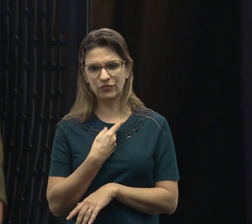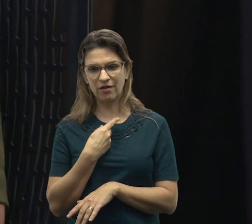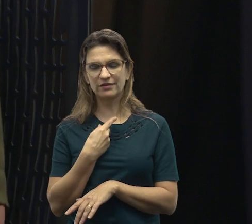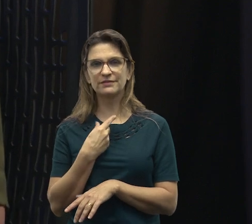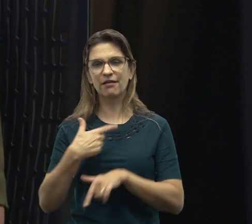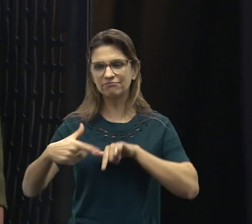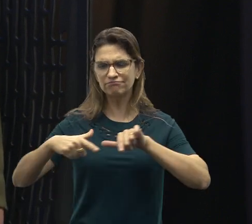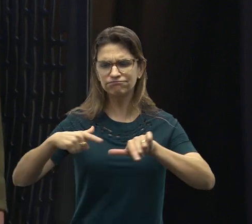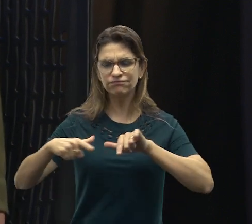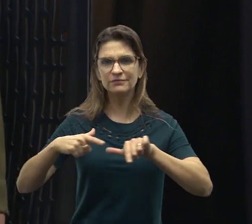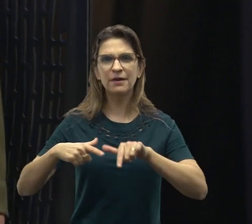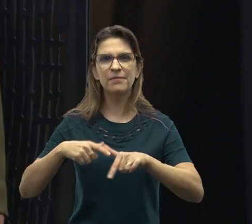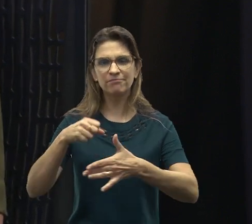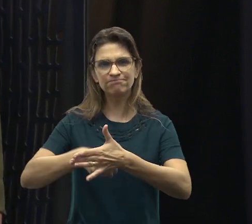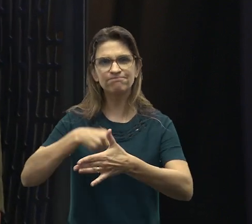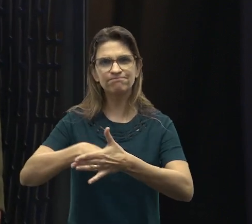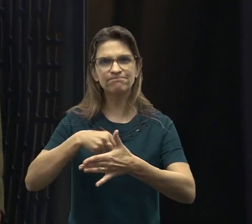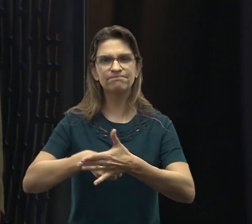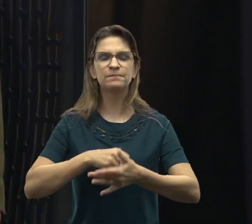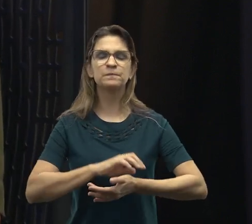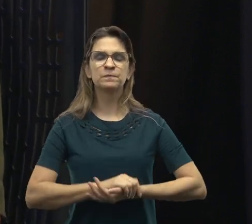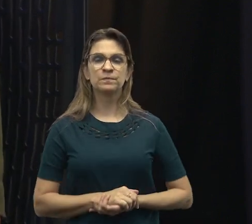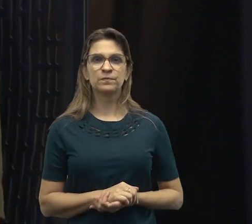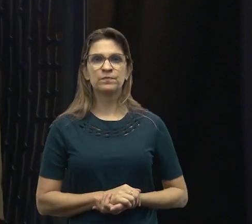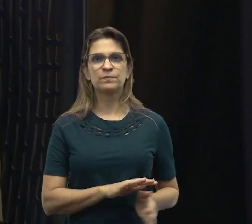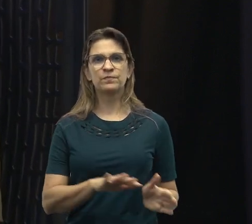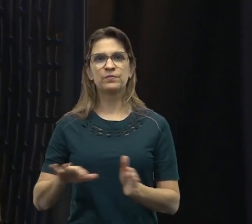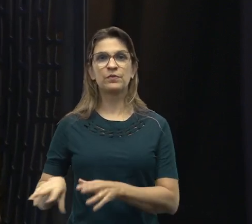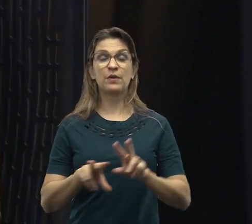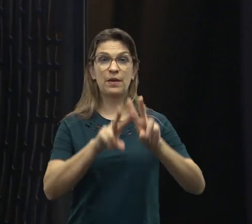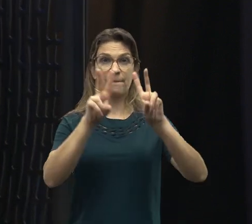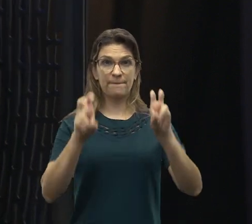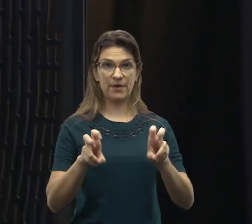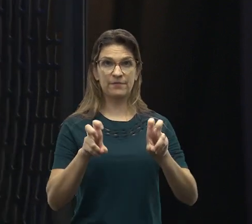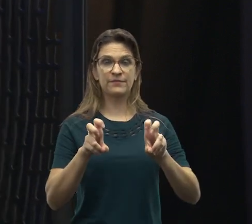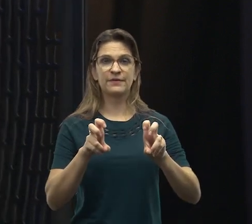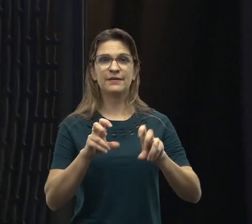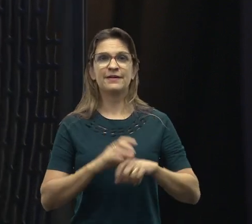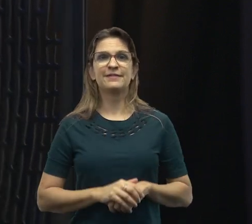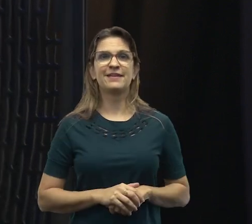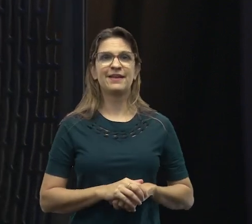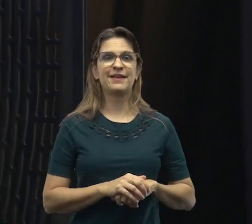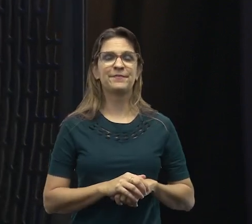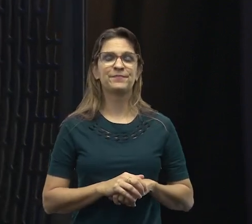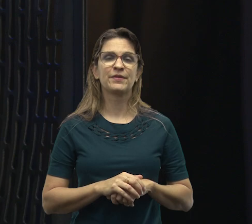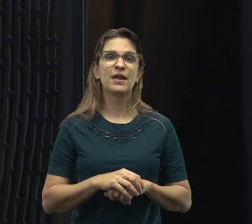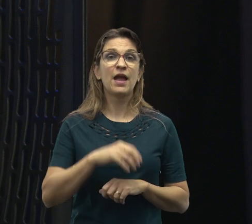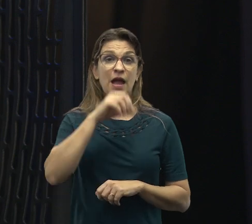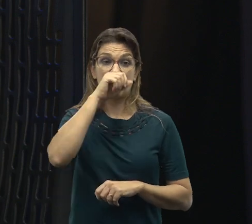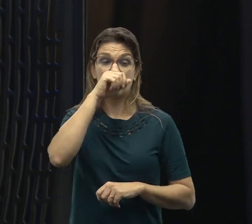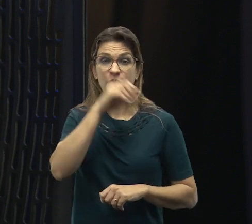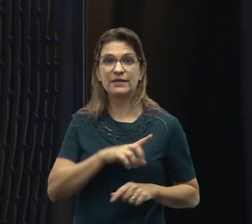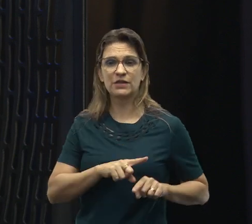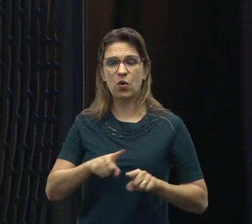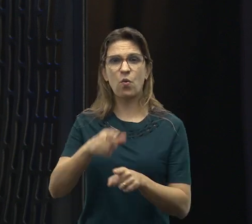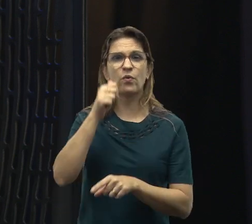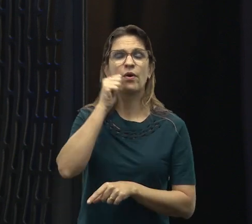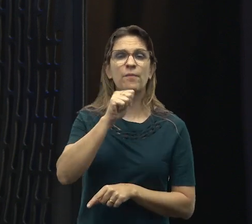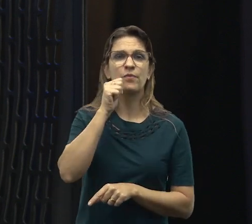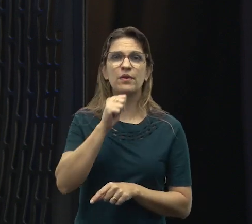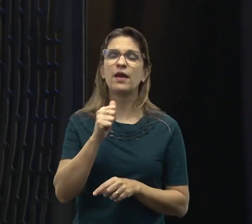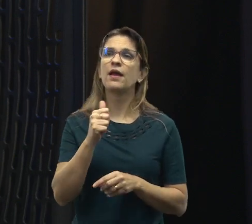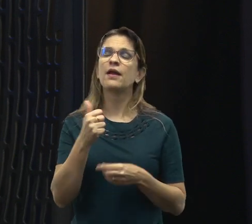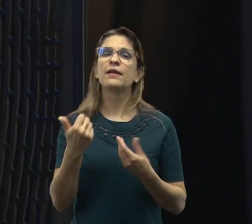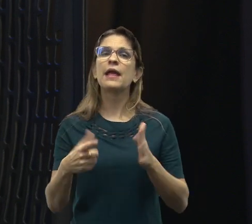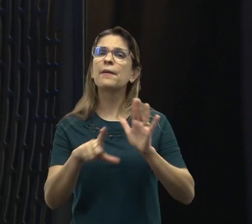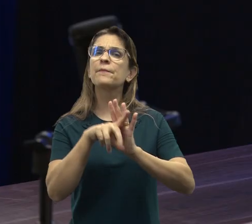presente no seu mandato é a questão do enfrentamento da violência contra a mulher. O que você pode destacar de projetos nesse sentido desse